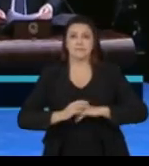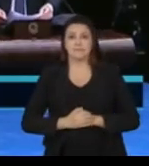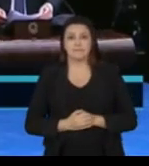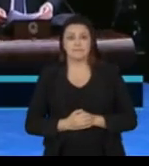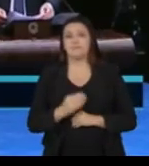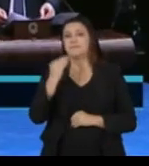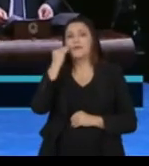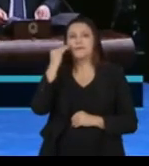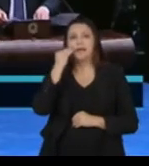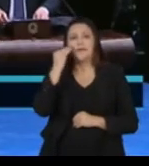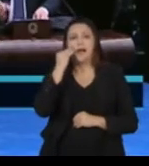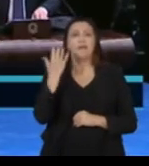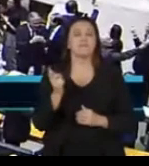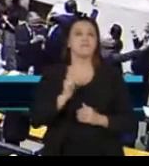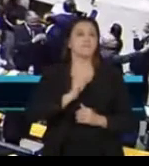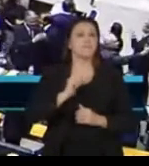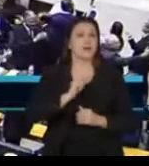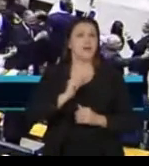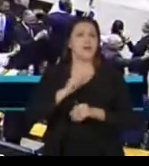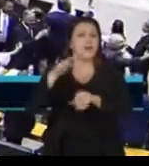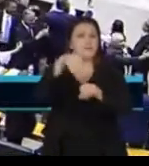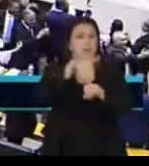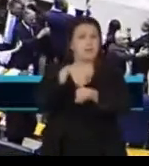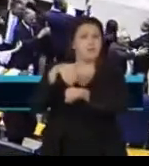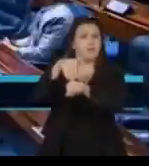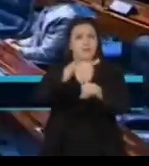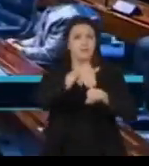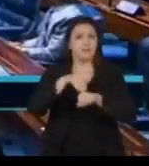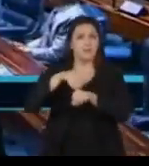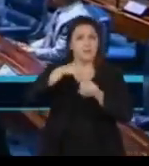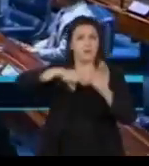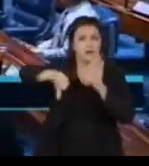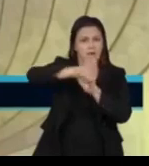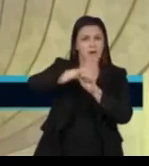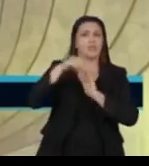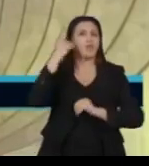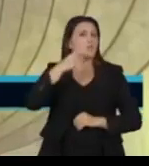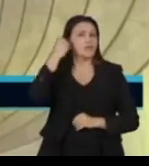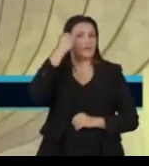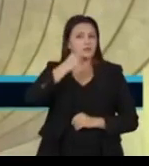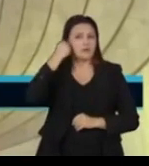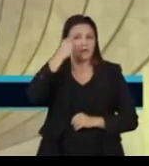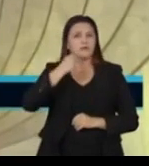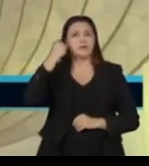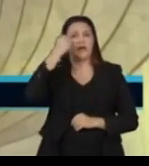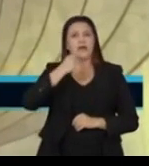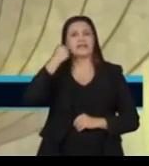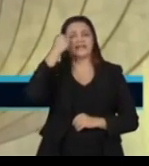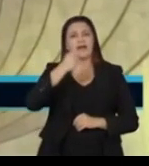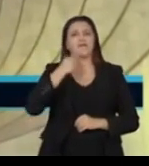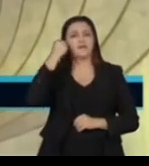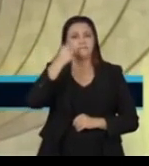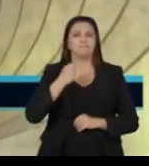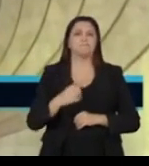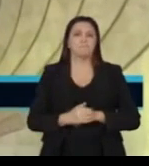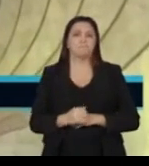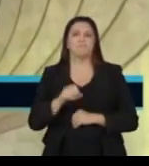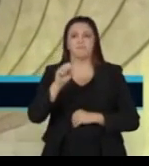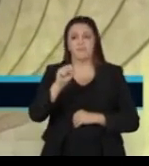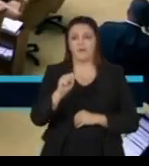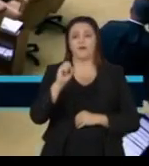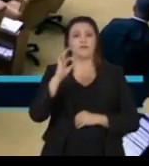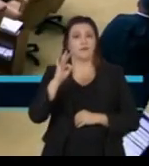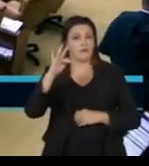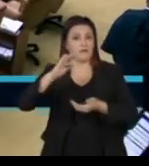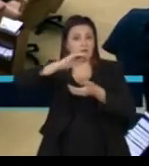de aumentar a responsabilização criminal de deputados e senadores, o Supremo Tribunal Federal vem se movimentando para